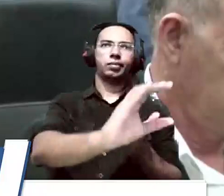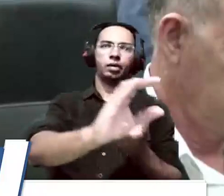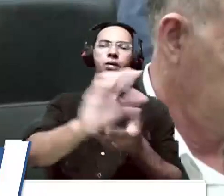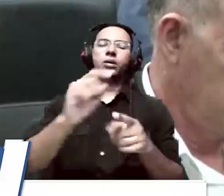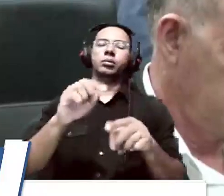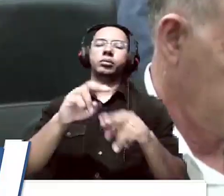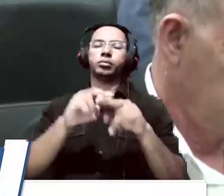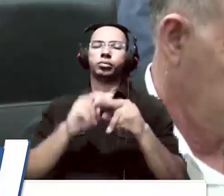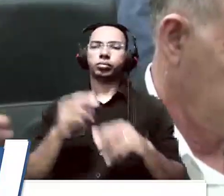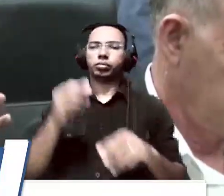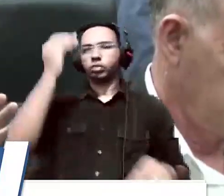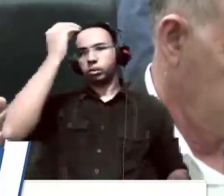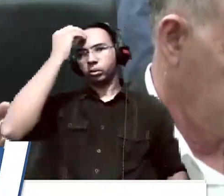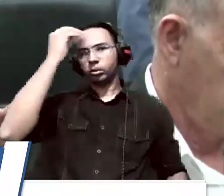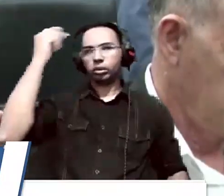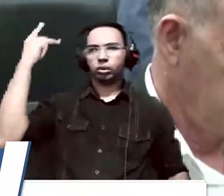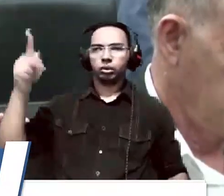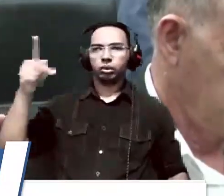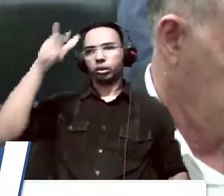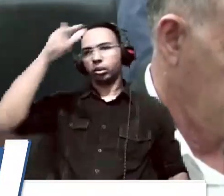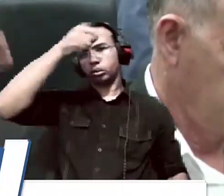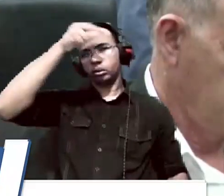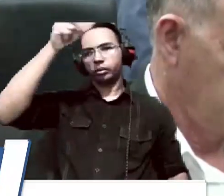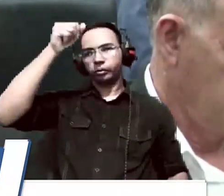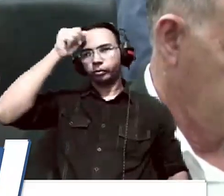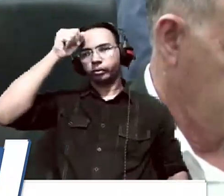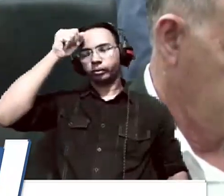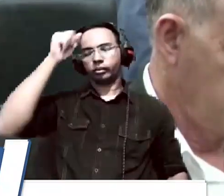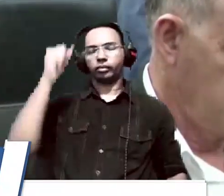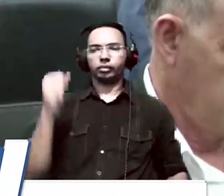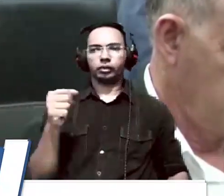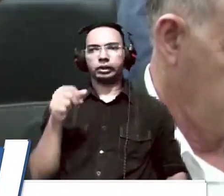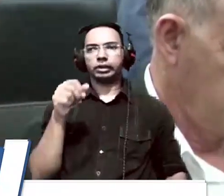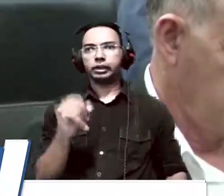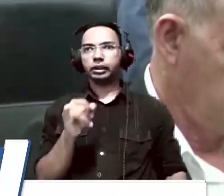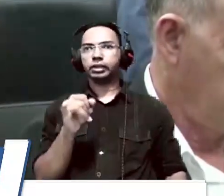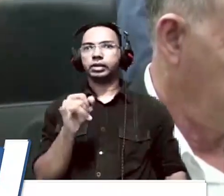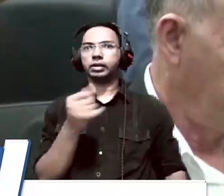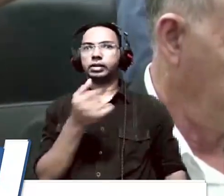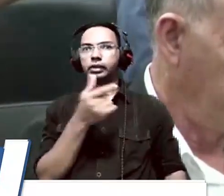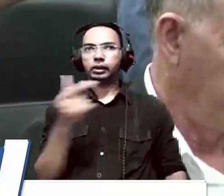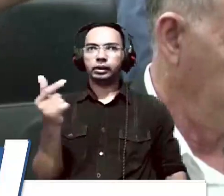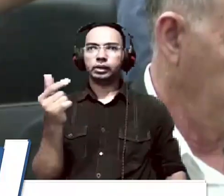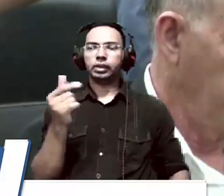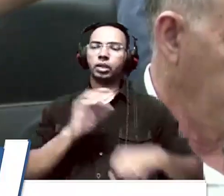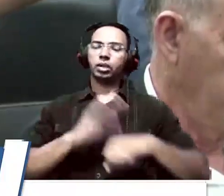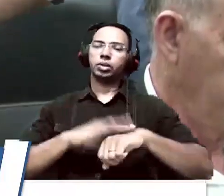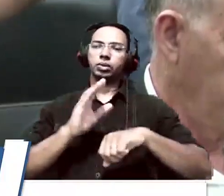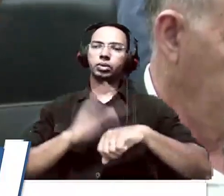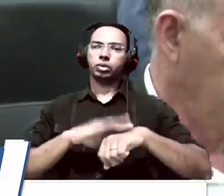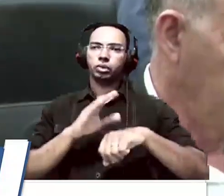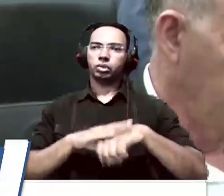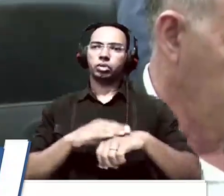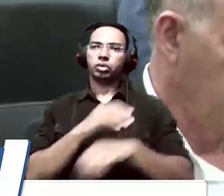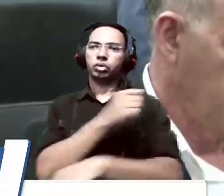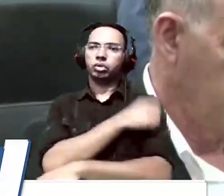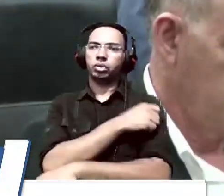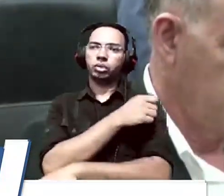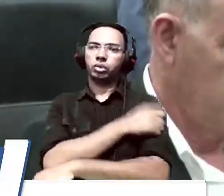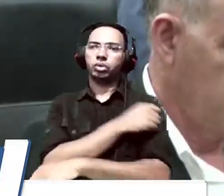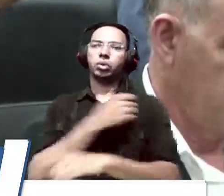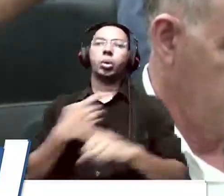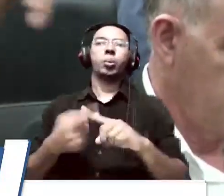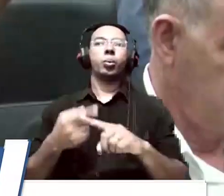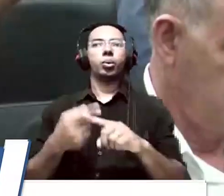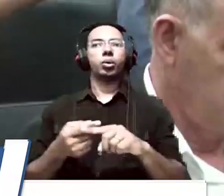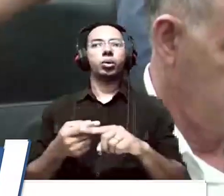única e exclusivamente da Prefeitura Municipal. Se não há, nesse momento, a questão de estudantes, é porque a prefeitura não, além de